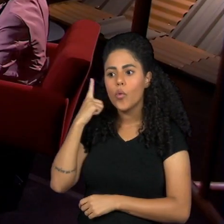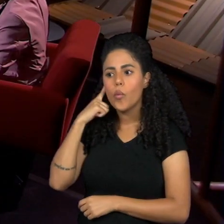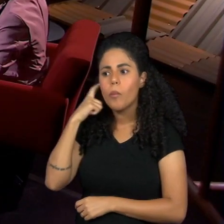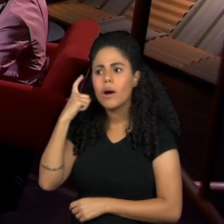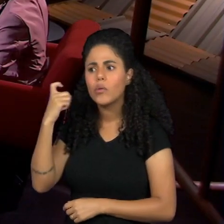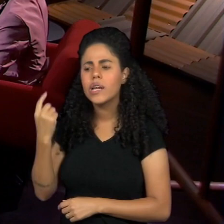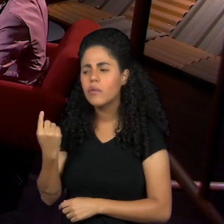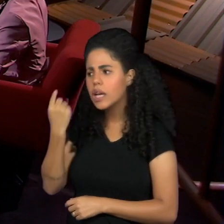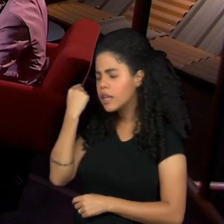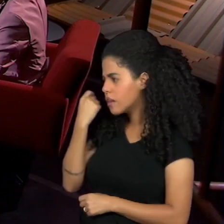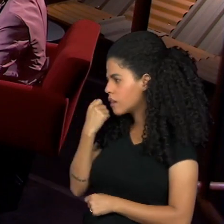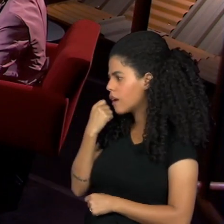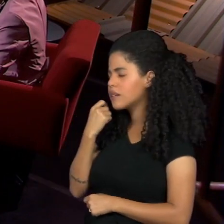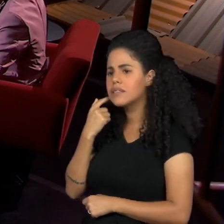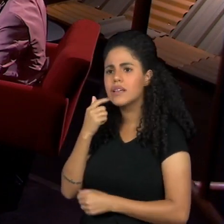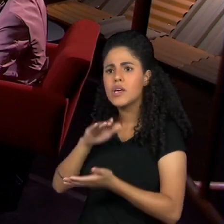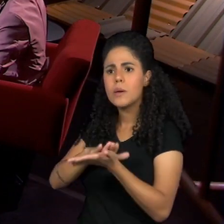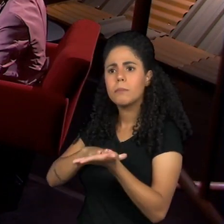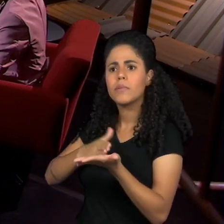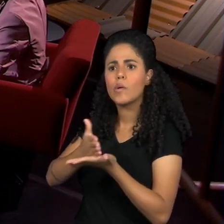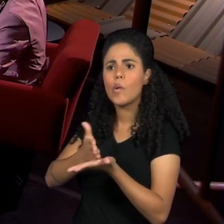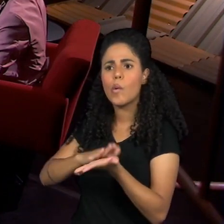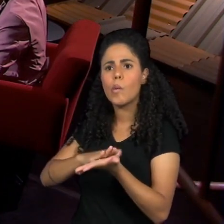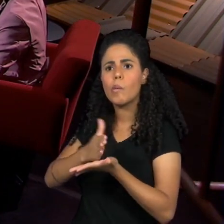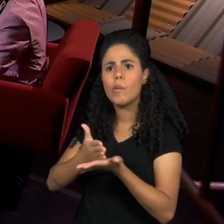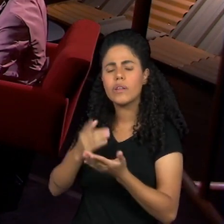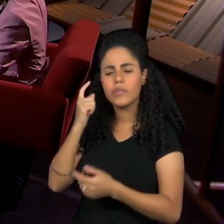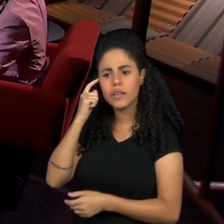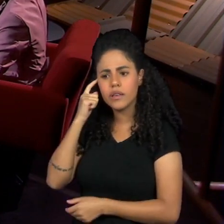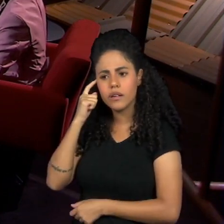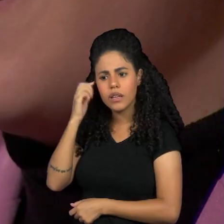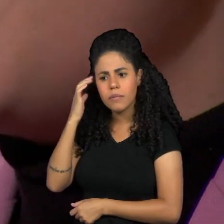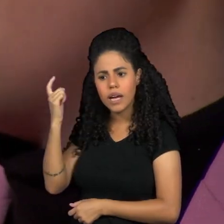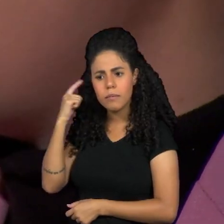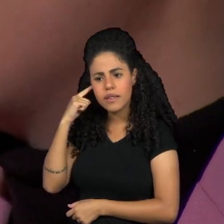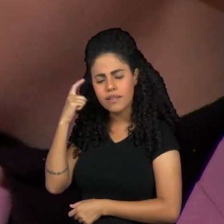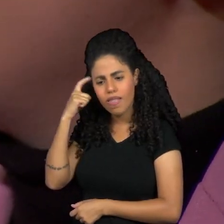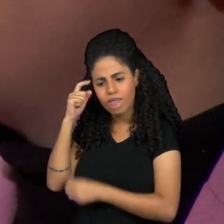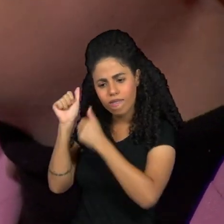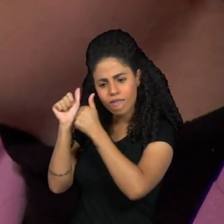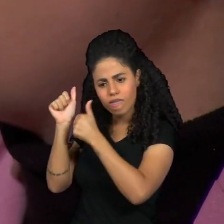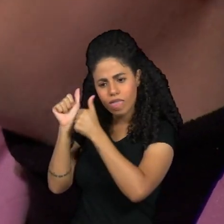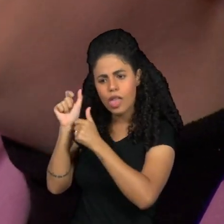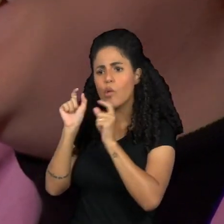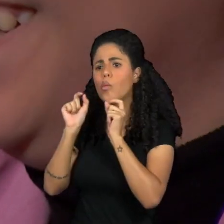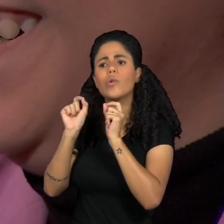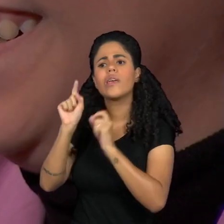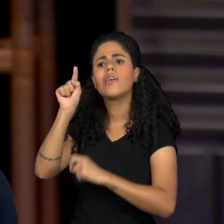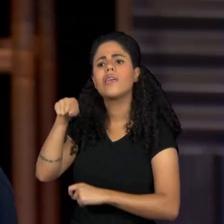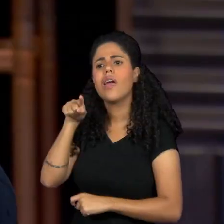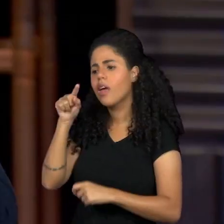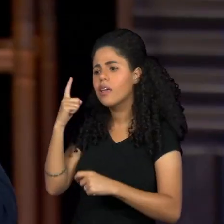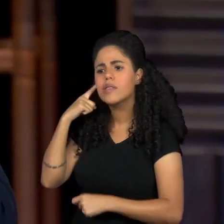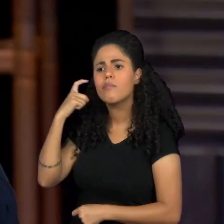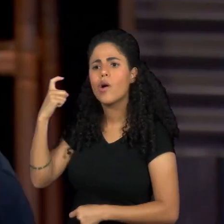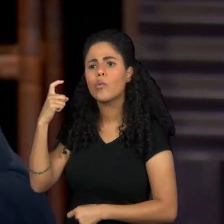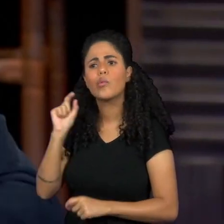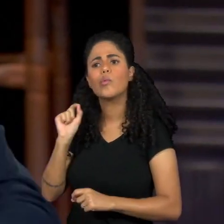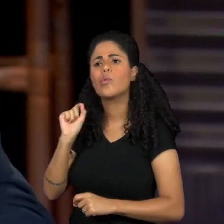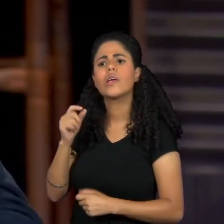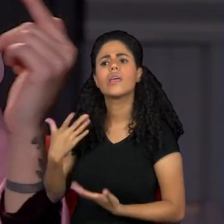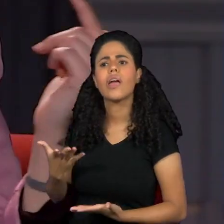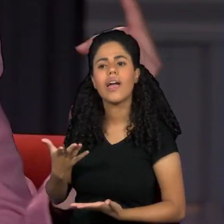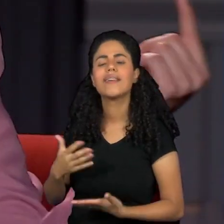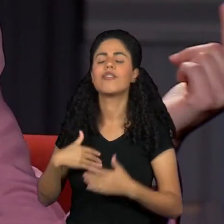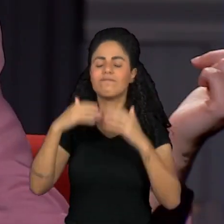se repete. Mas eu me incomodo e também. eu fico com esse barulhinho e eu tendo a querer olhar para ver o que é esse barulhinho. O cérebro